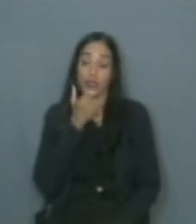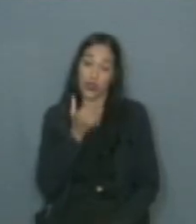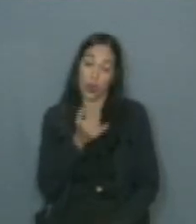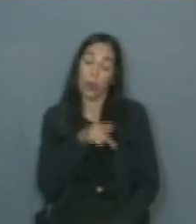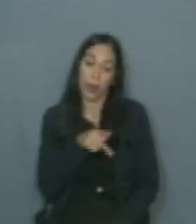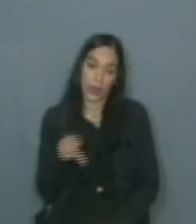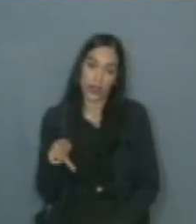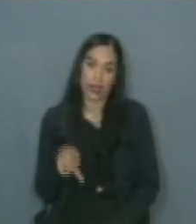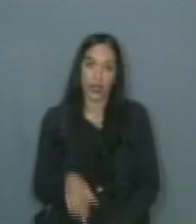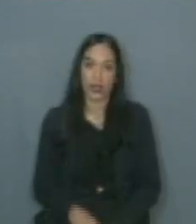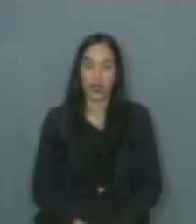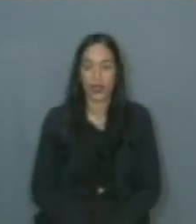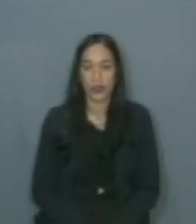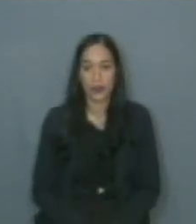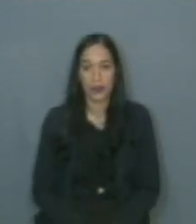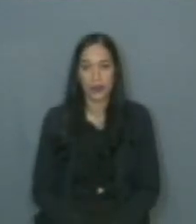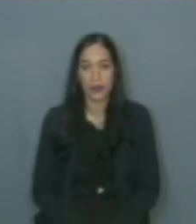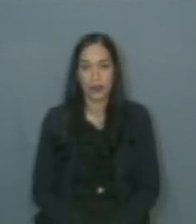presidente.